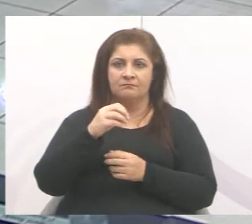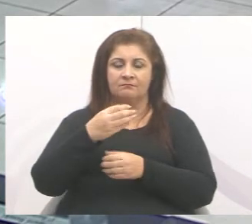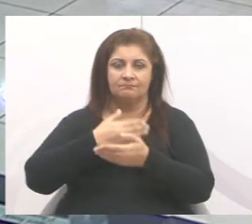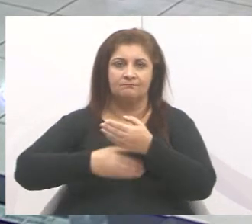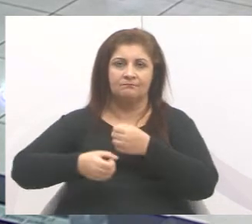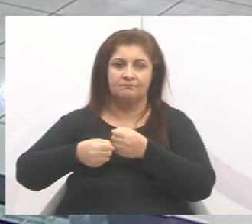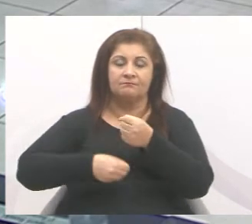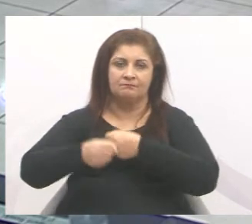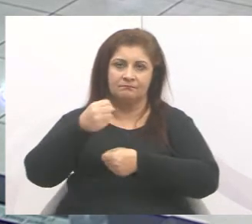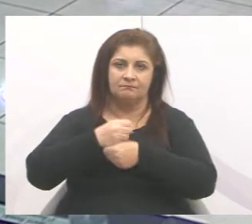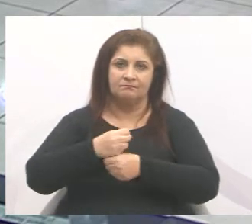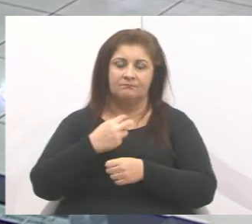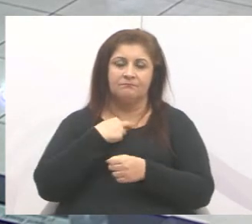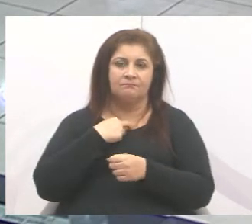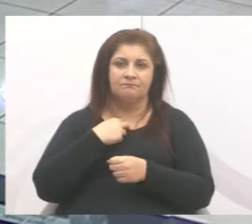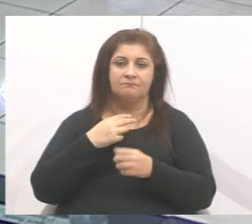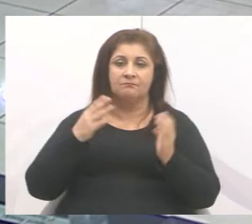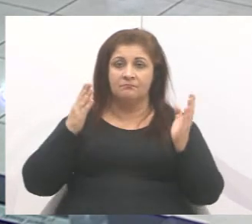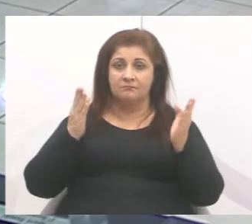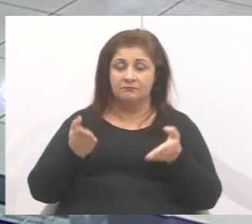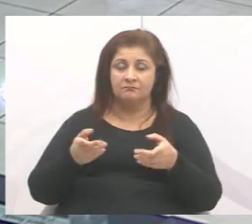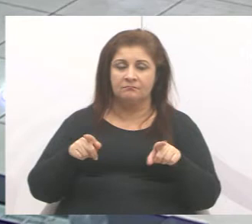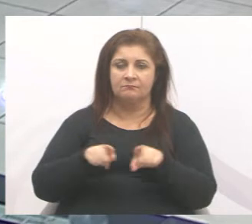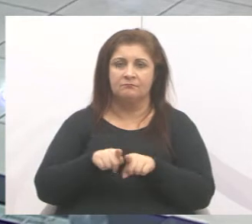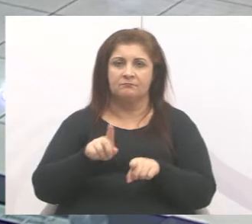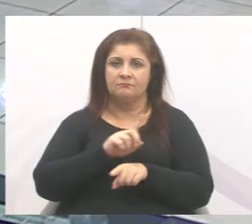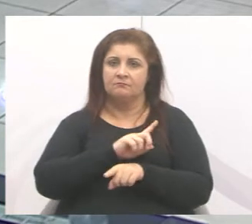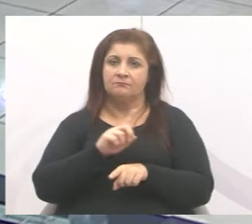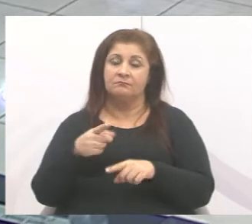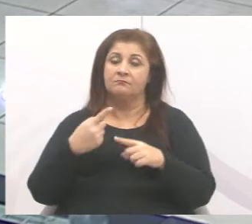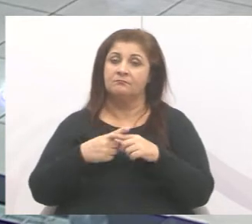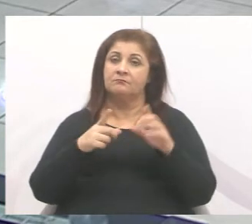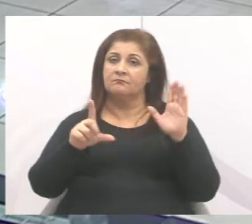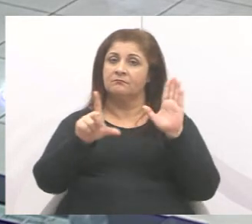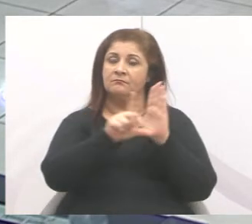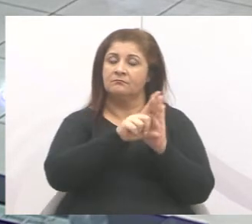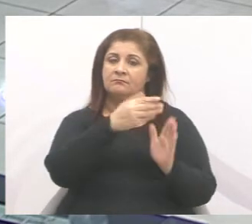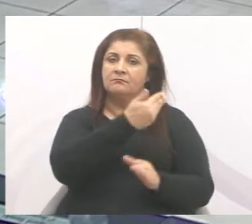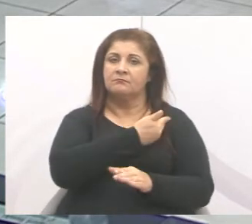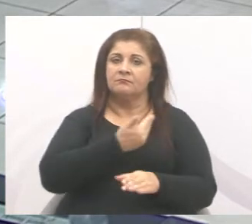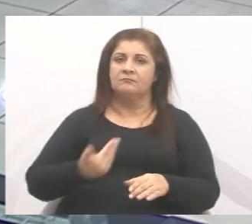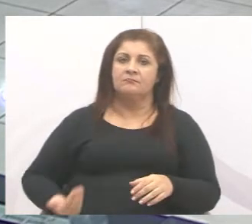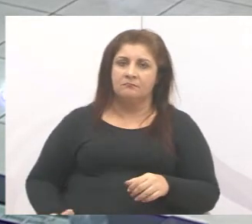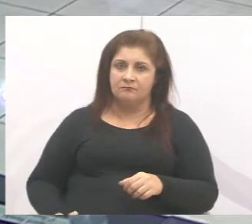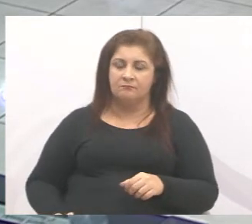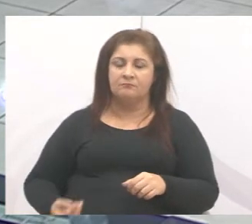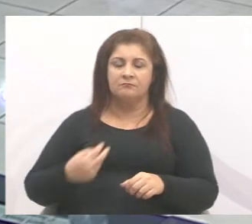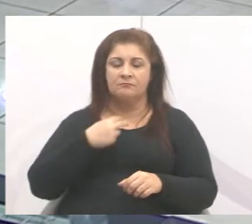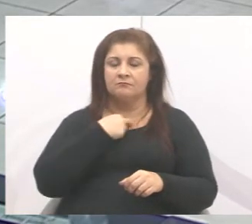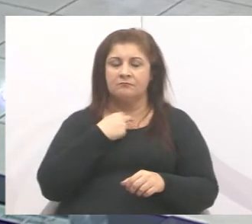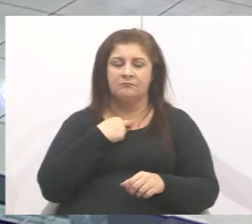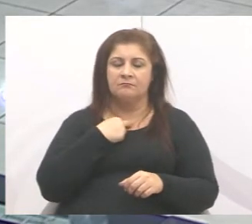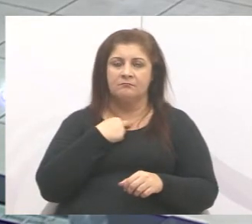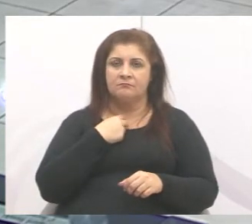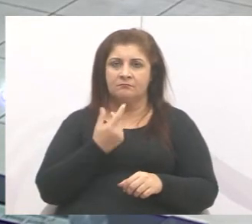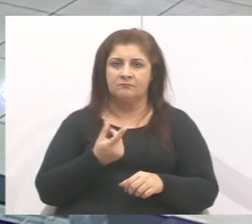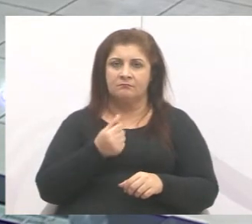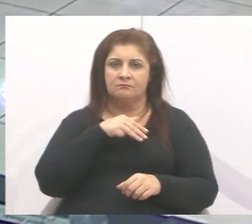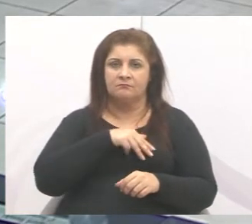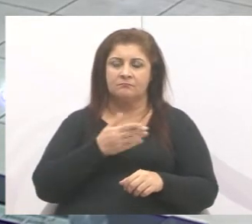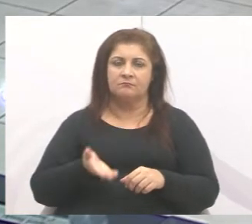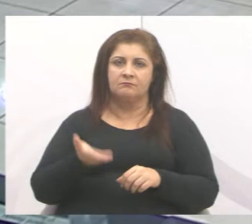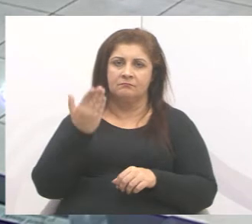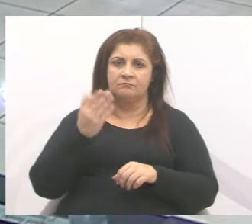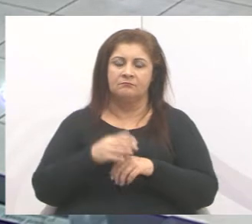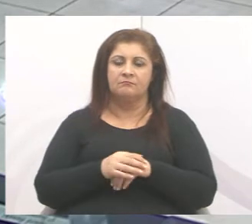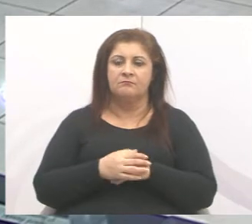de gratificação em 2021 por força da lei federal que impede qualquer benefício aos servidores,